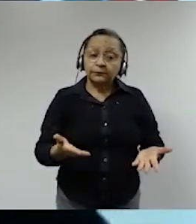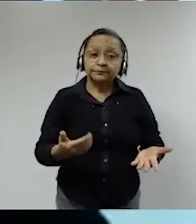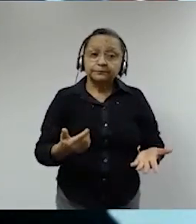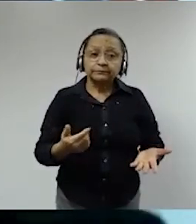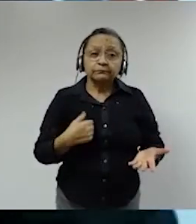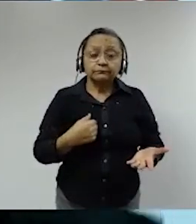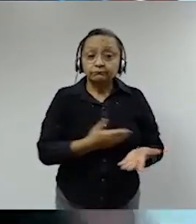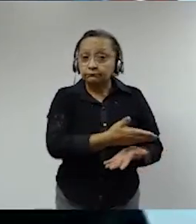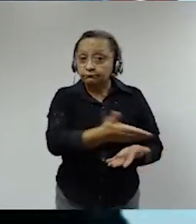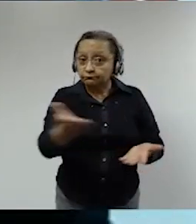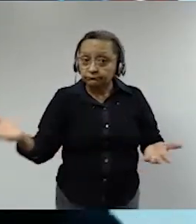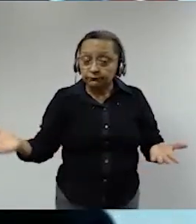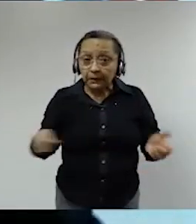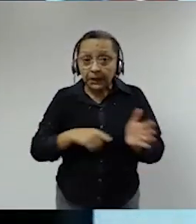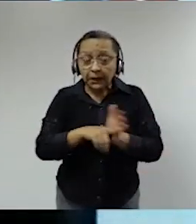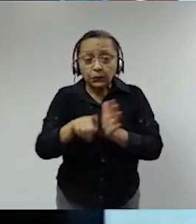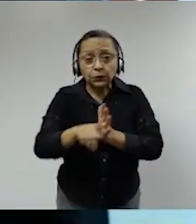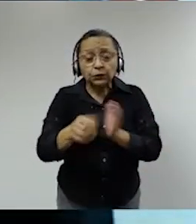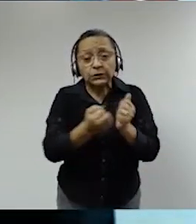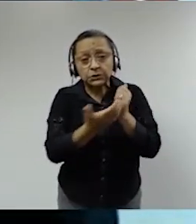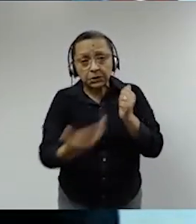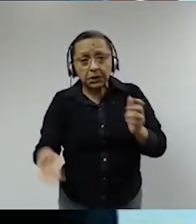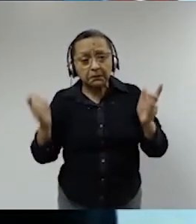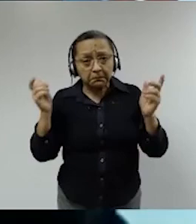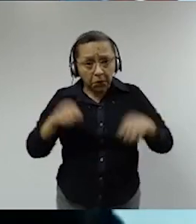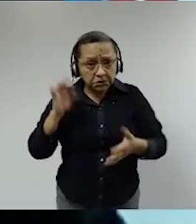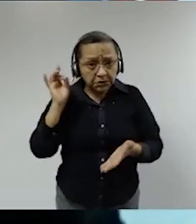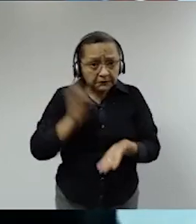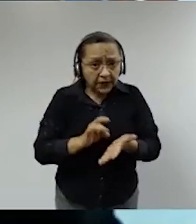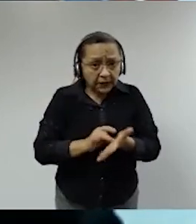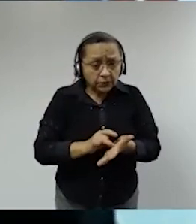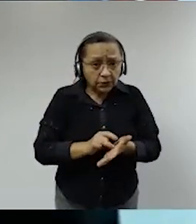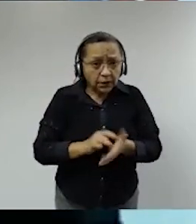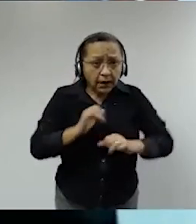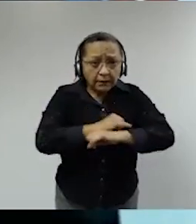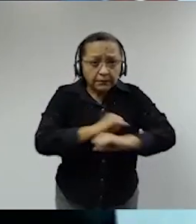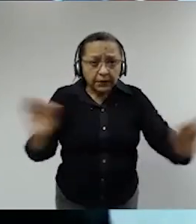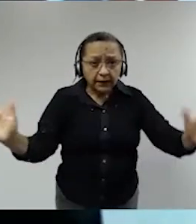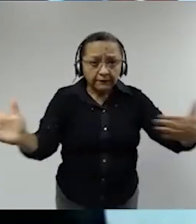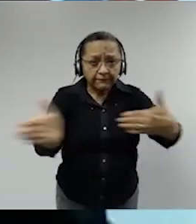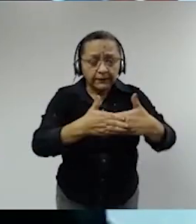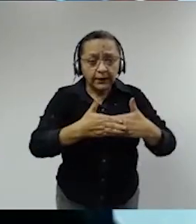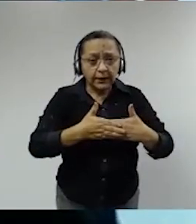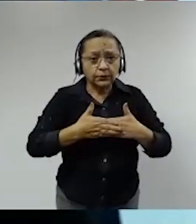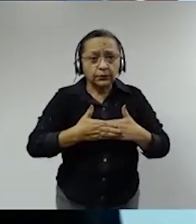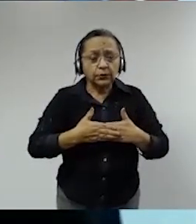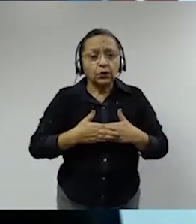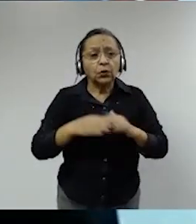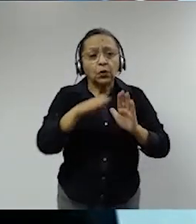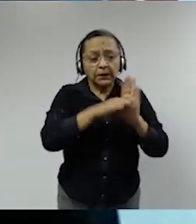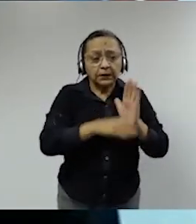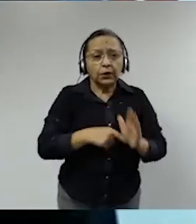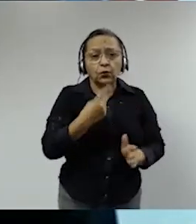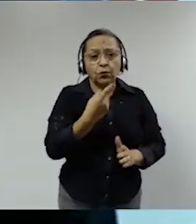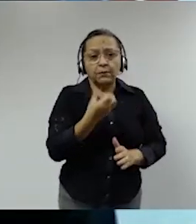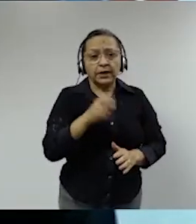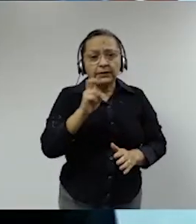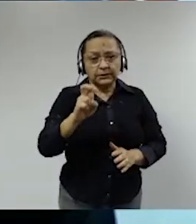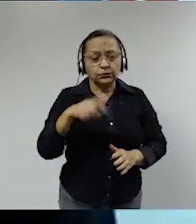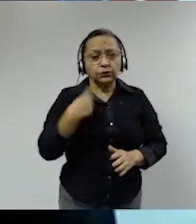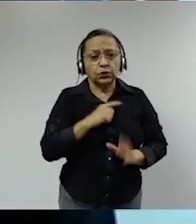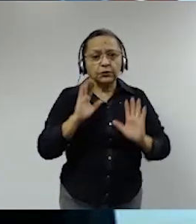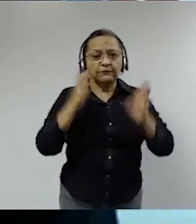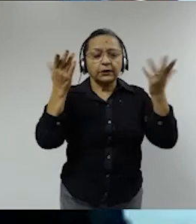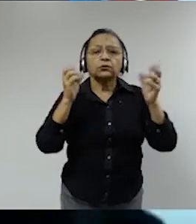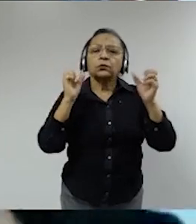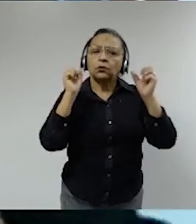indago a assessoria se posso efetivamente declarar encerrado o painel 165 de nosso evento.